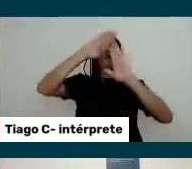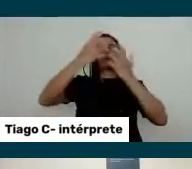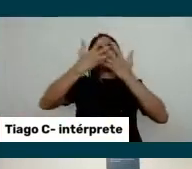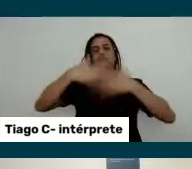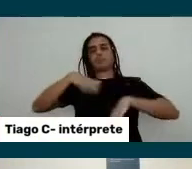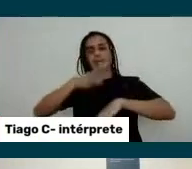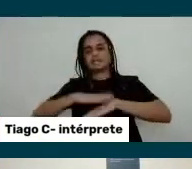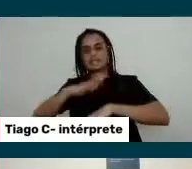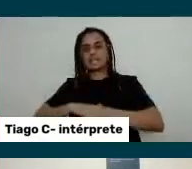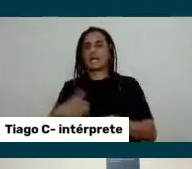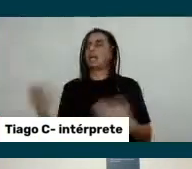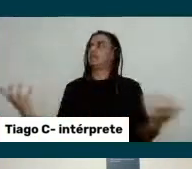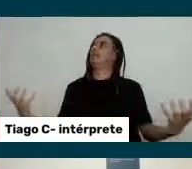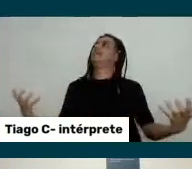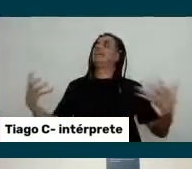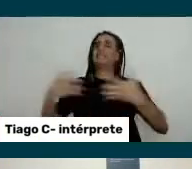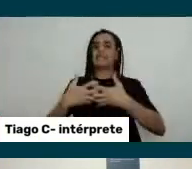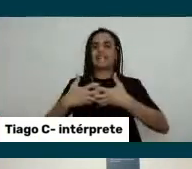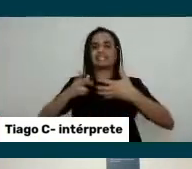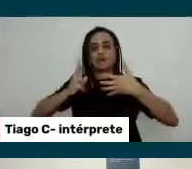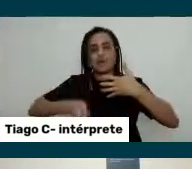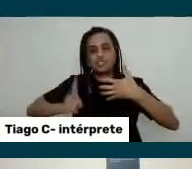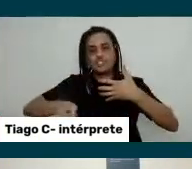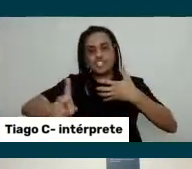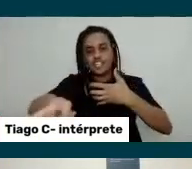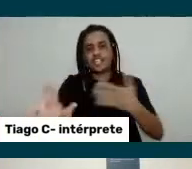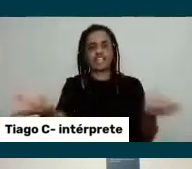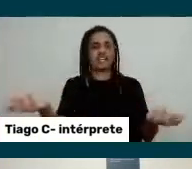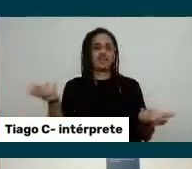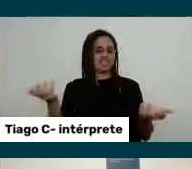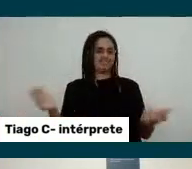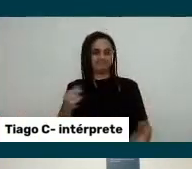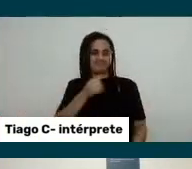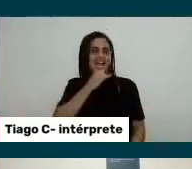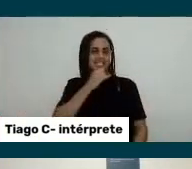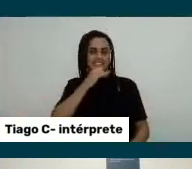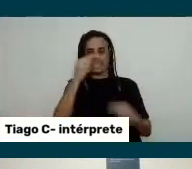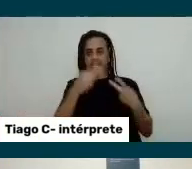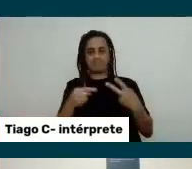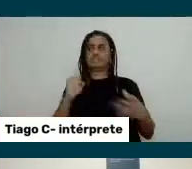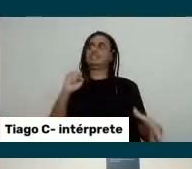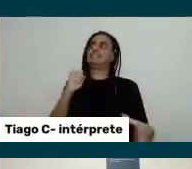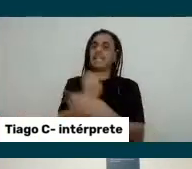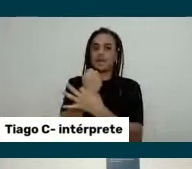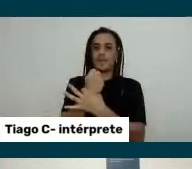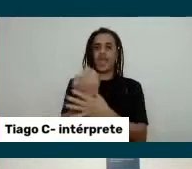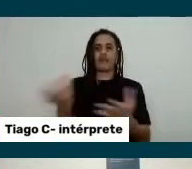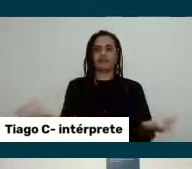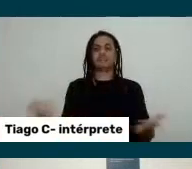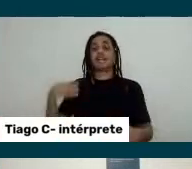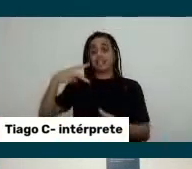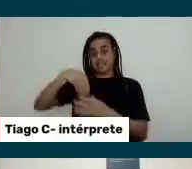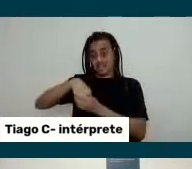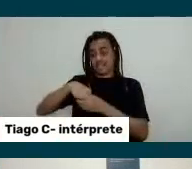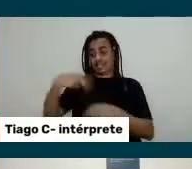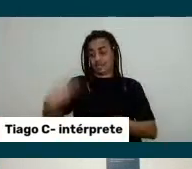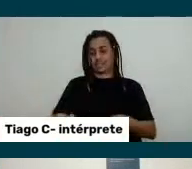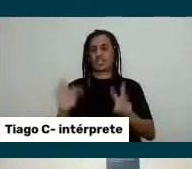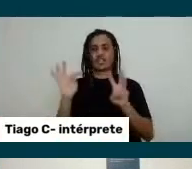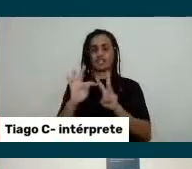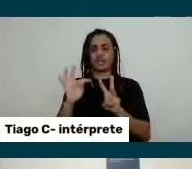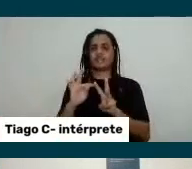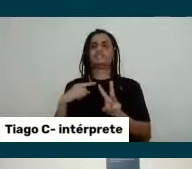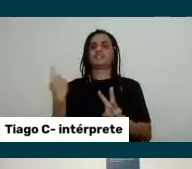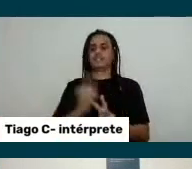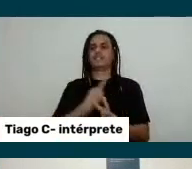entrega e integração contínua, quase não saiu, né? Engasguei aqui. Segurança, e dentro da ThoughtWorks a gente tem uma metodologia